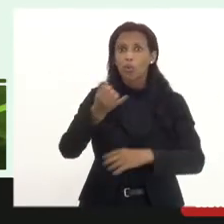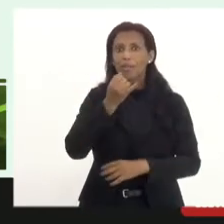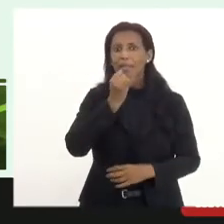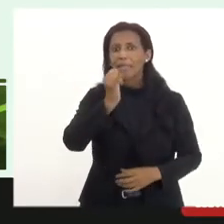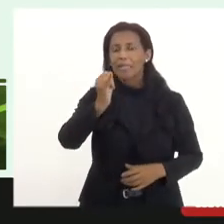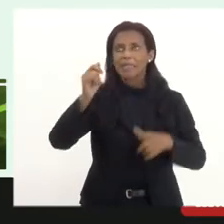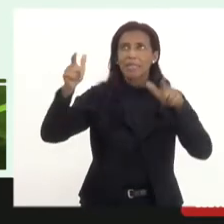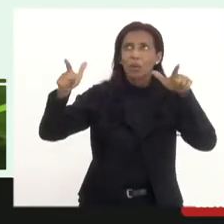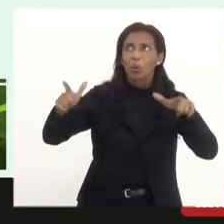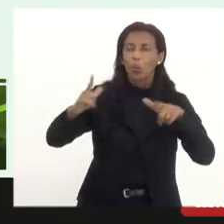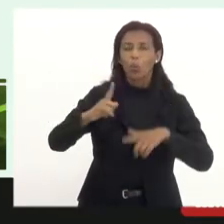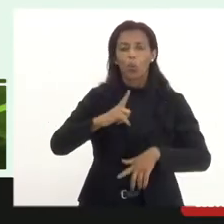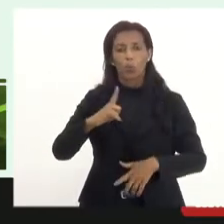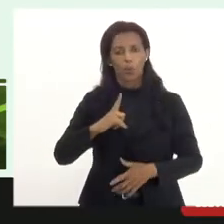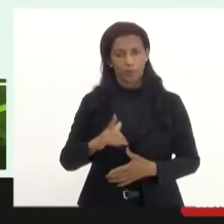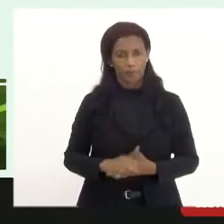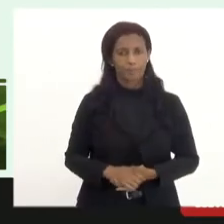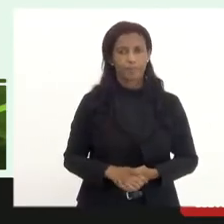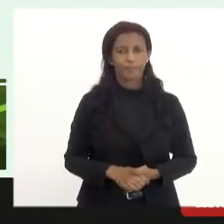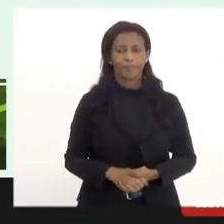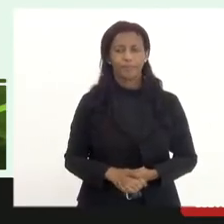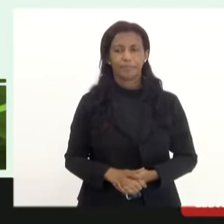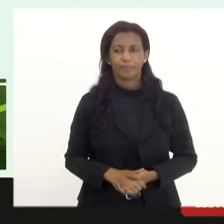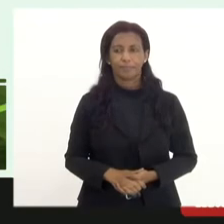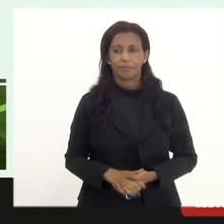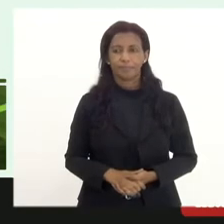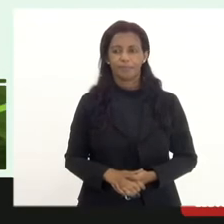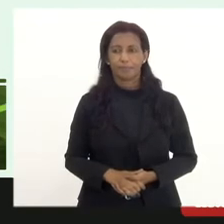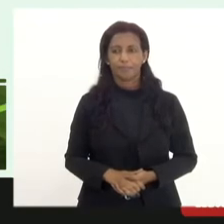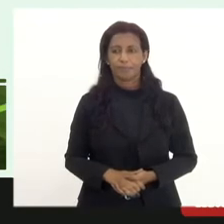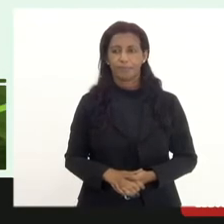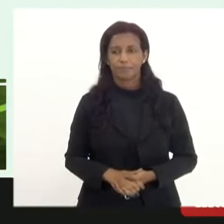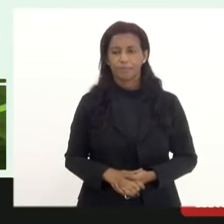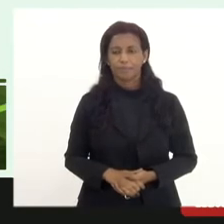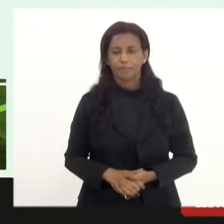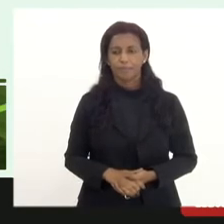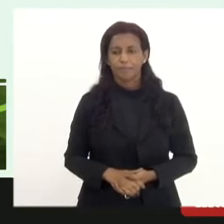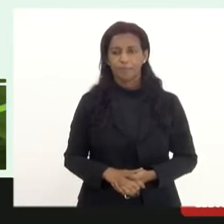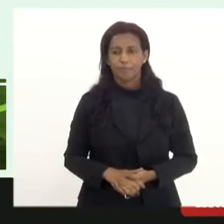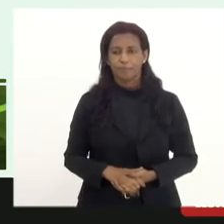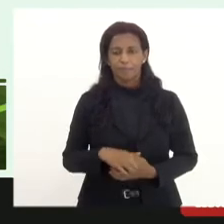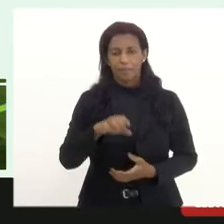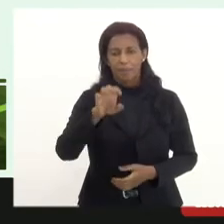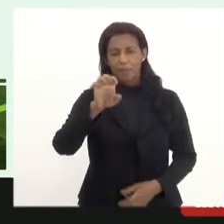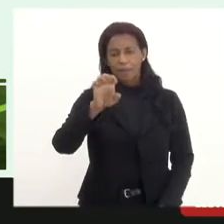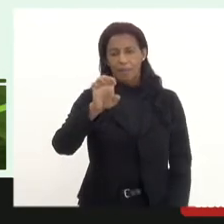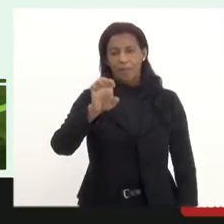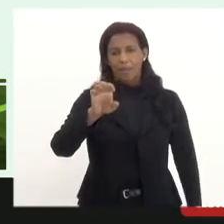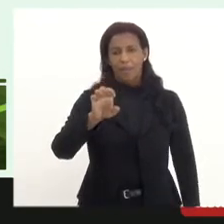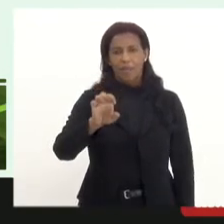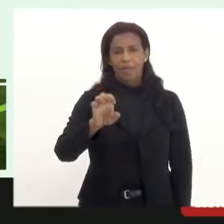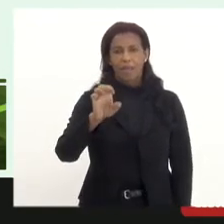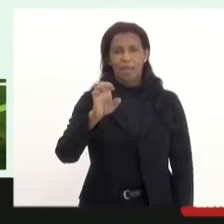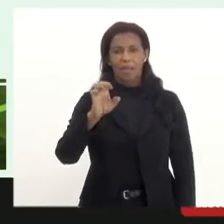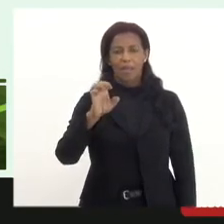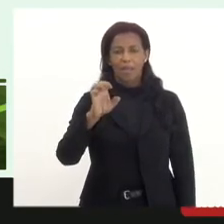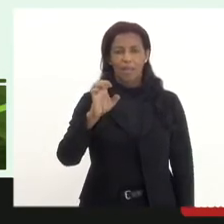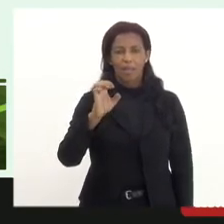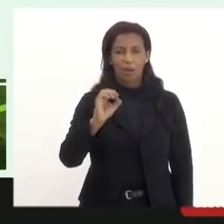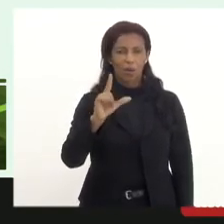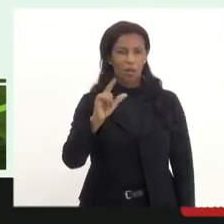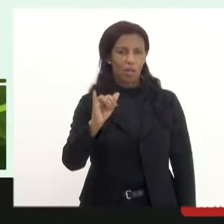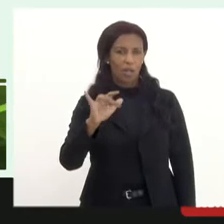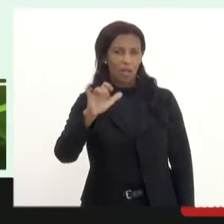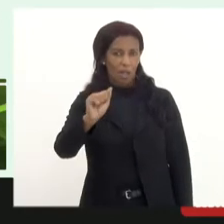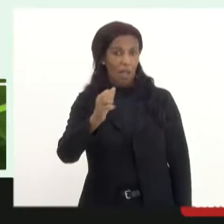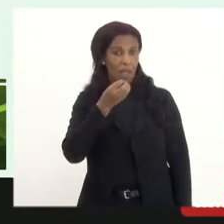porto oferece. Bom, na parte eólica offshore, é algo que nós vemos com muito bons